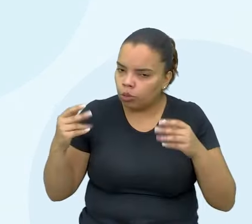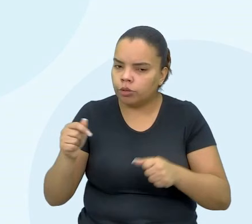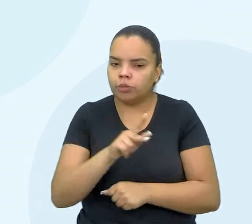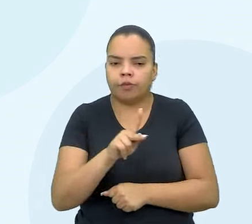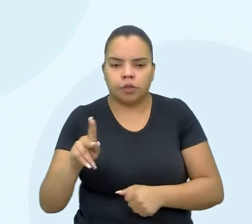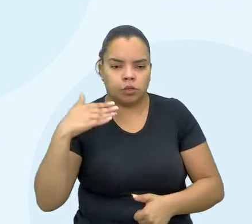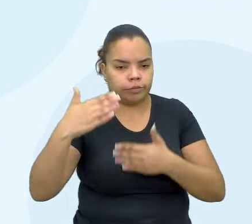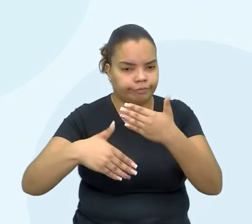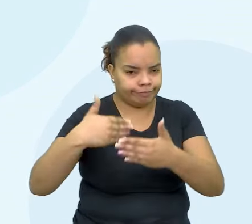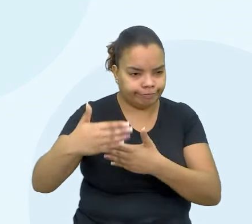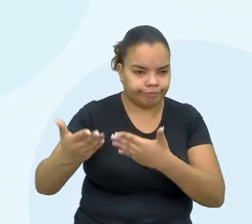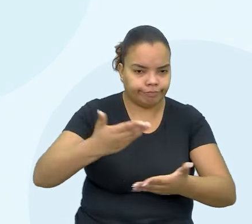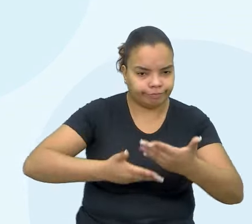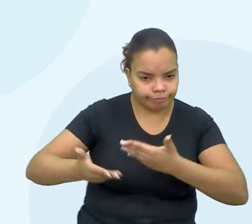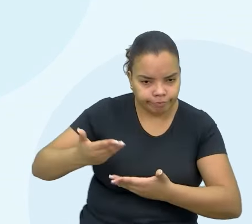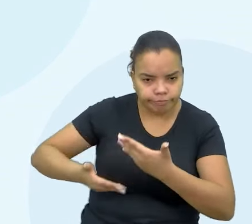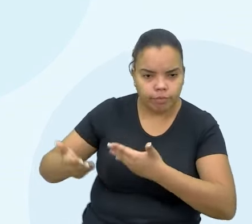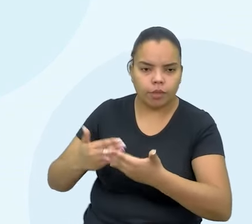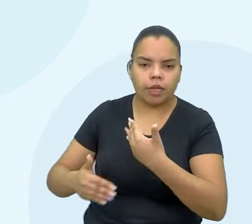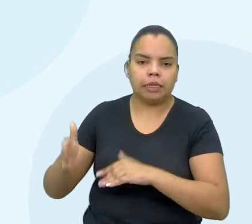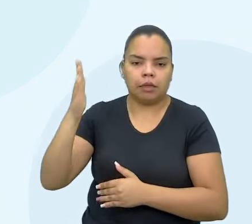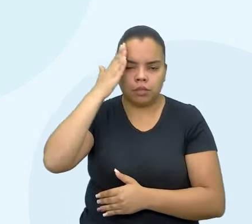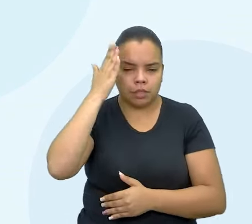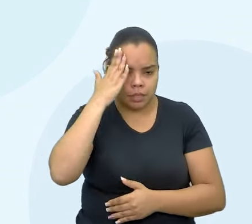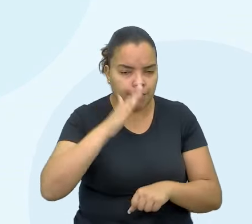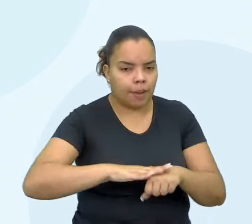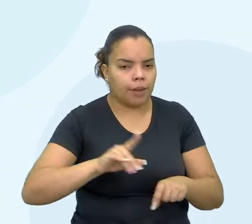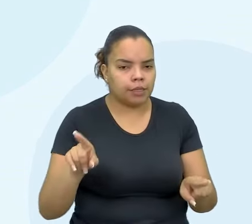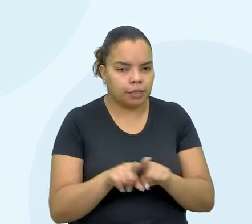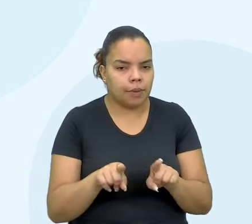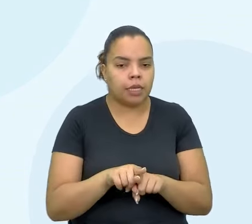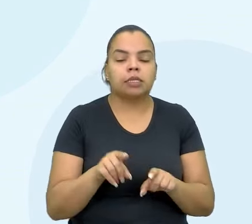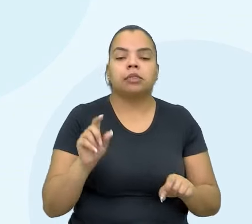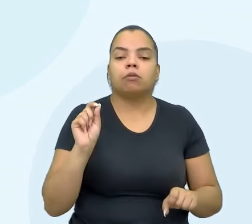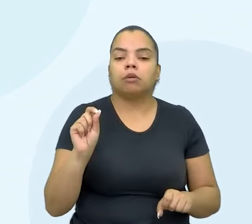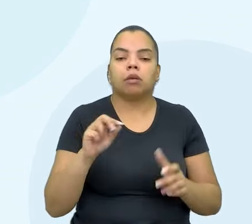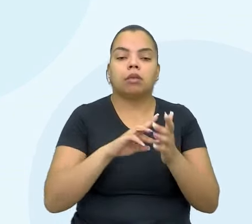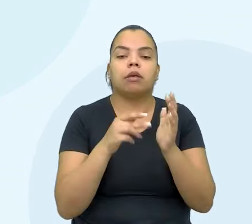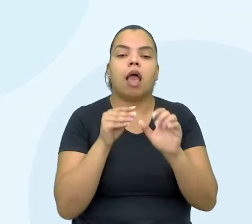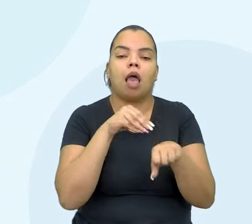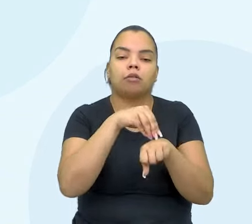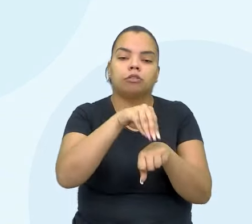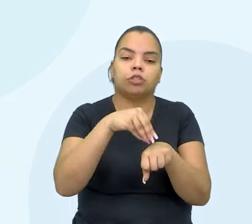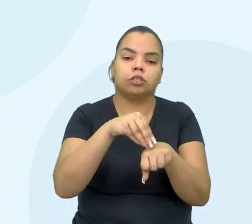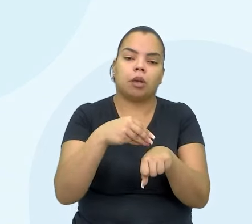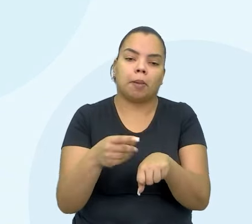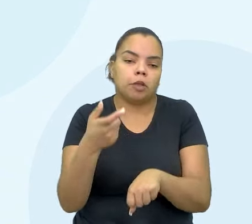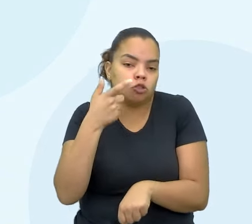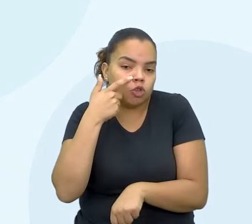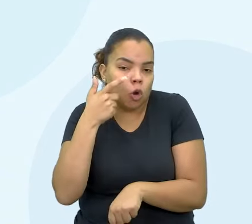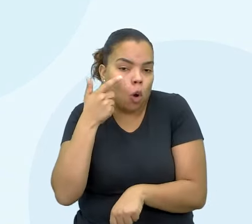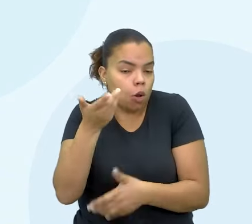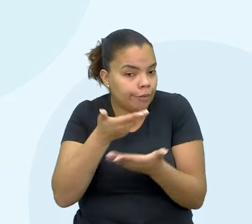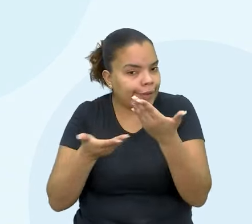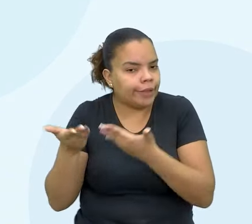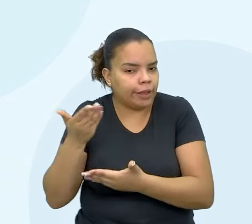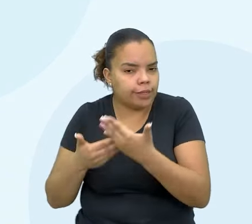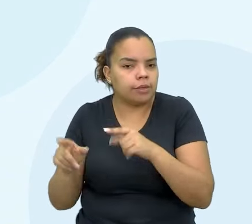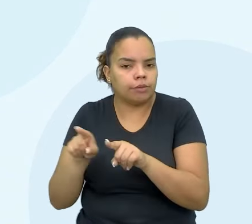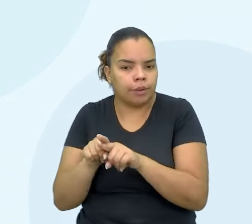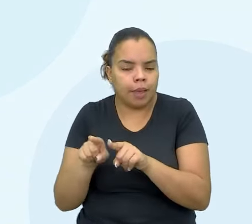nesse processo. Nós temos o Saiba Mais, né, que são dicas. O de olho na integração, que é muito importante, né? Fazer